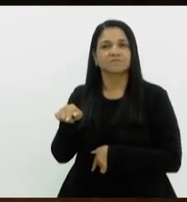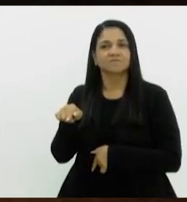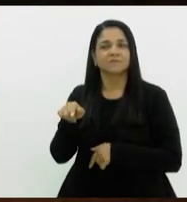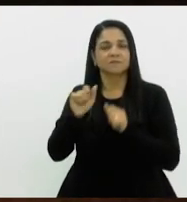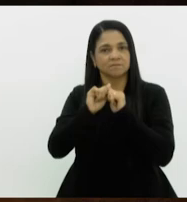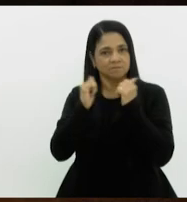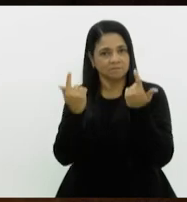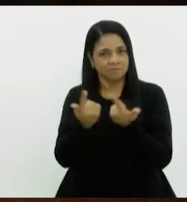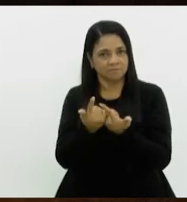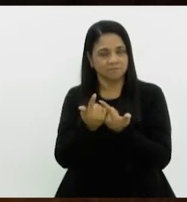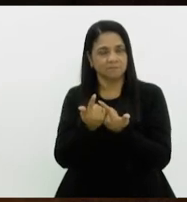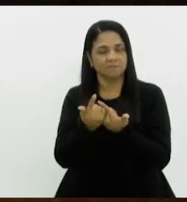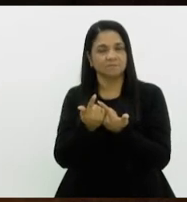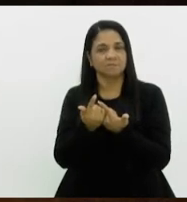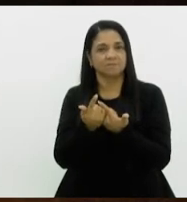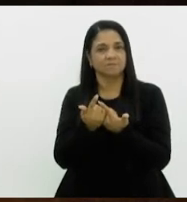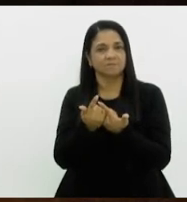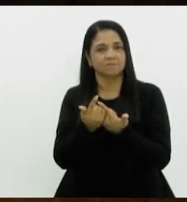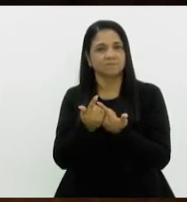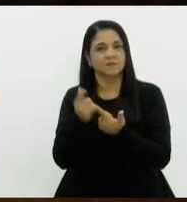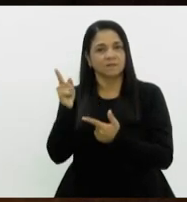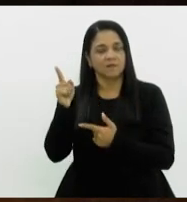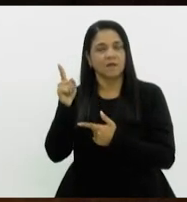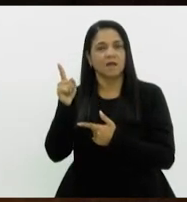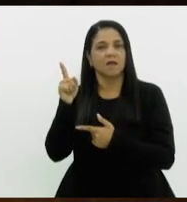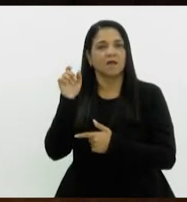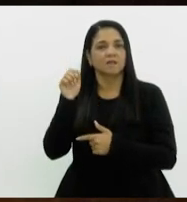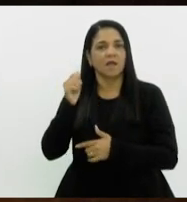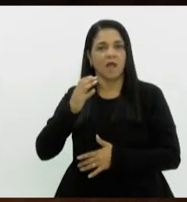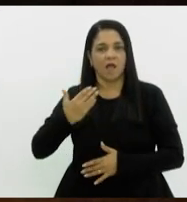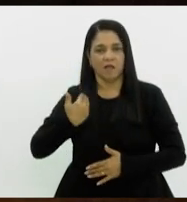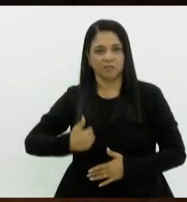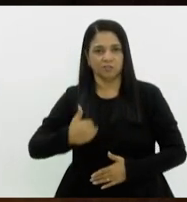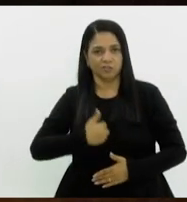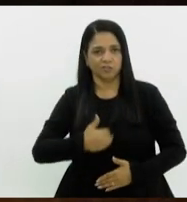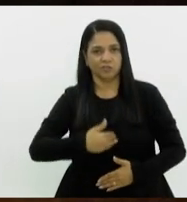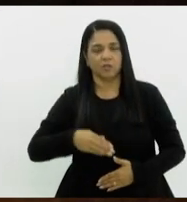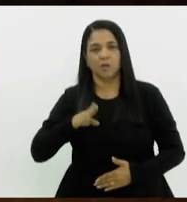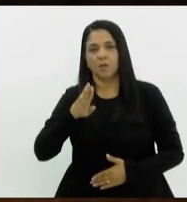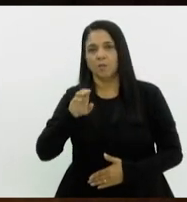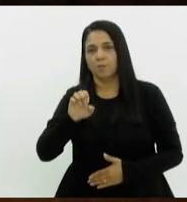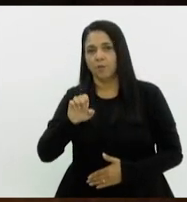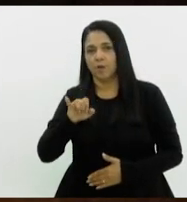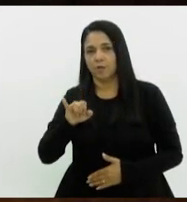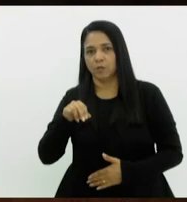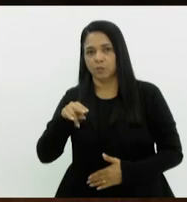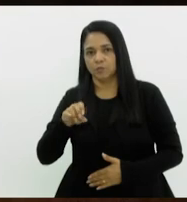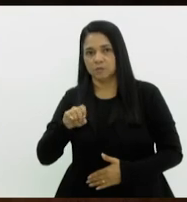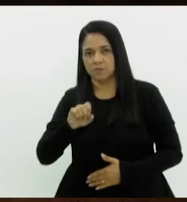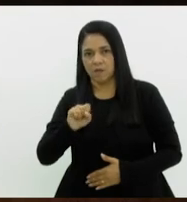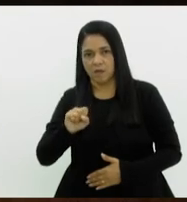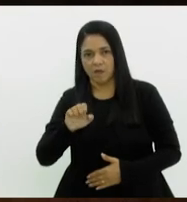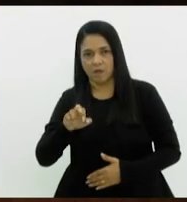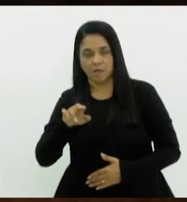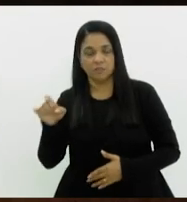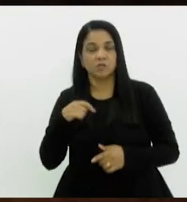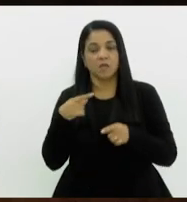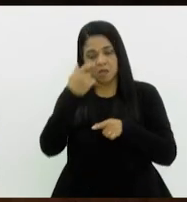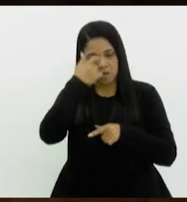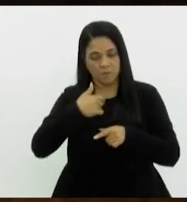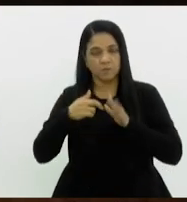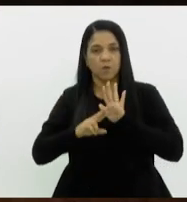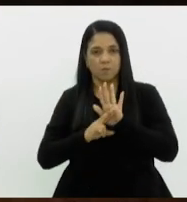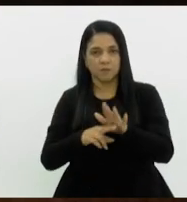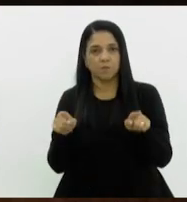Assembleia Legislativa a Buenos Aires, poder representar, inclusive, a mim, que faço parte da União Parlamentar do